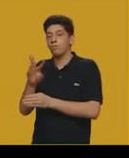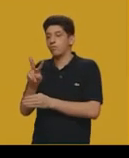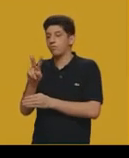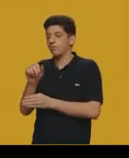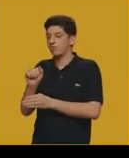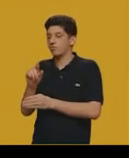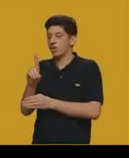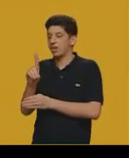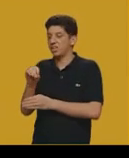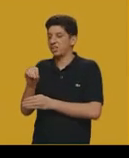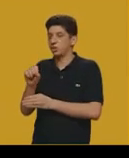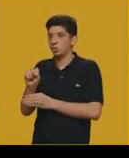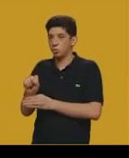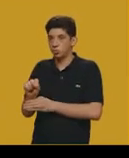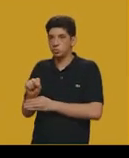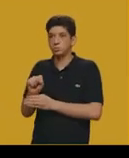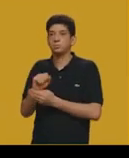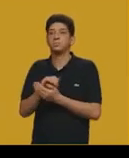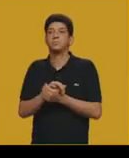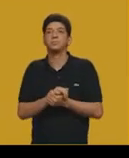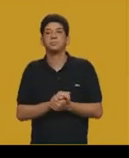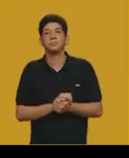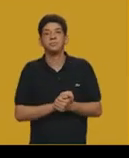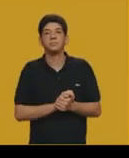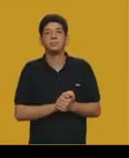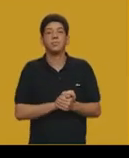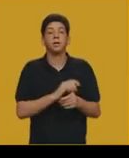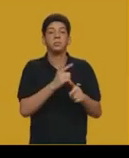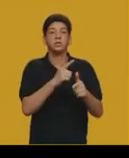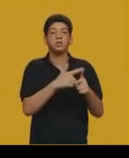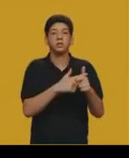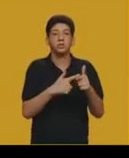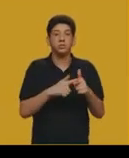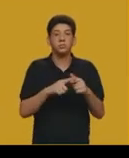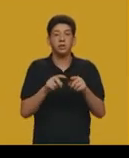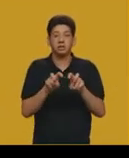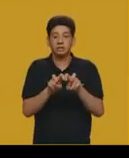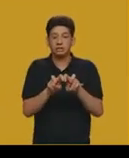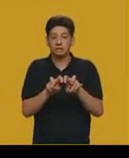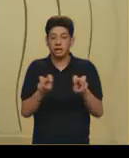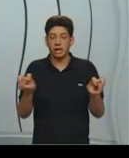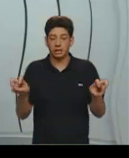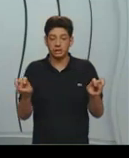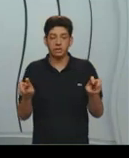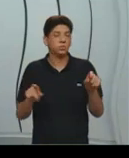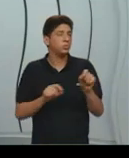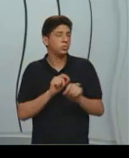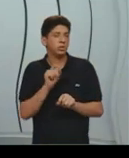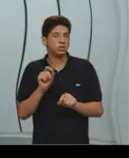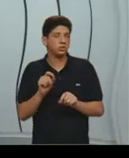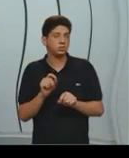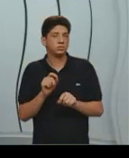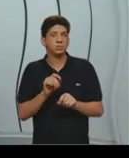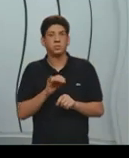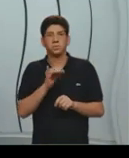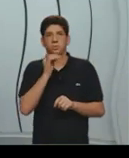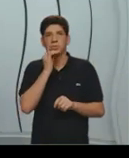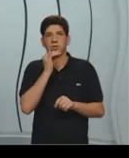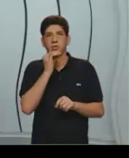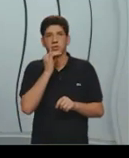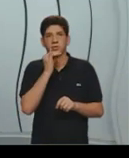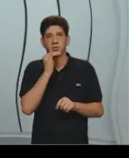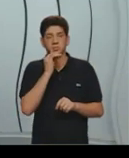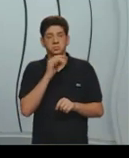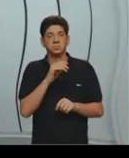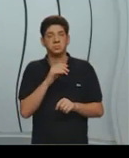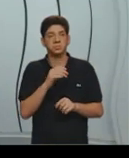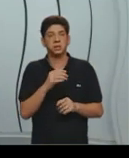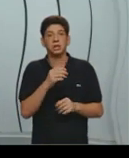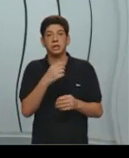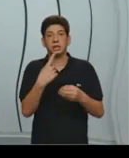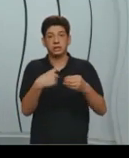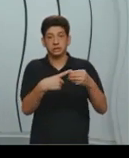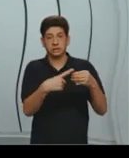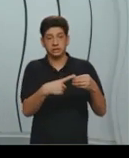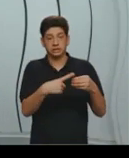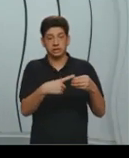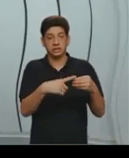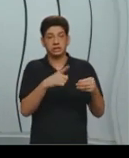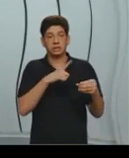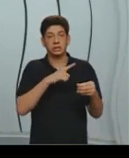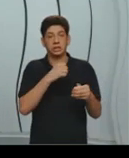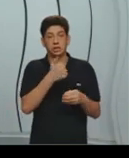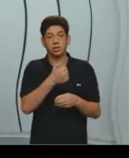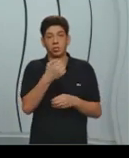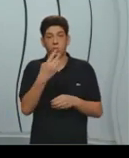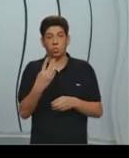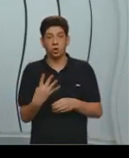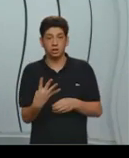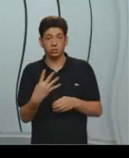válidos e dividir pelo número de cadeiras, que é o seguinte, por exemplo, se tem se uma cidade ela tem